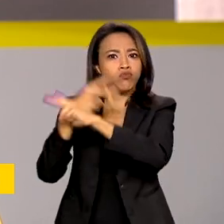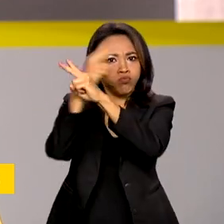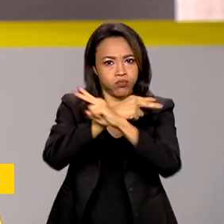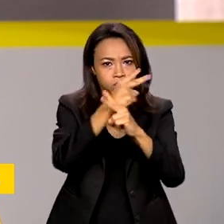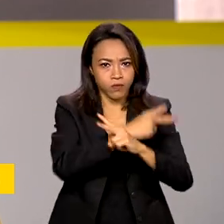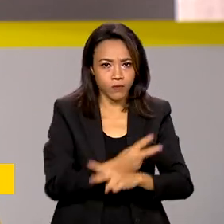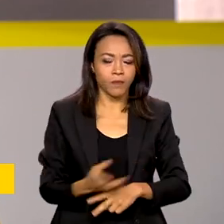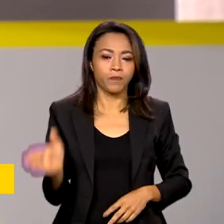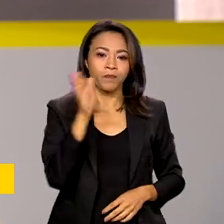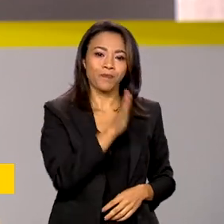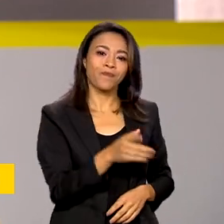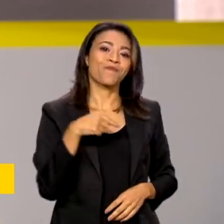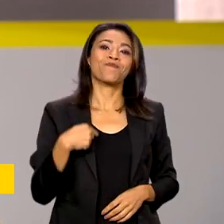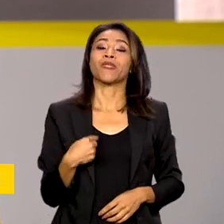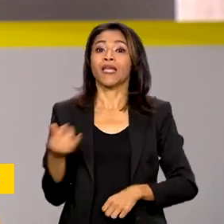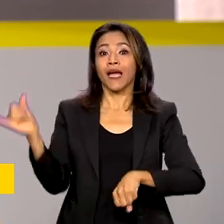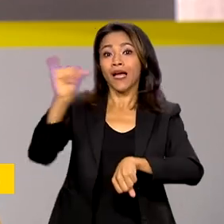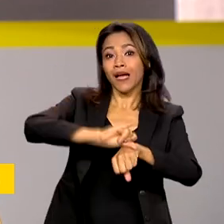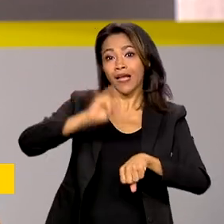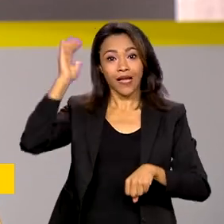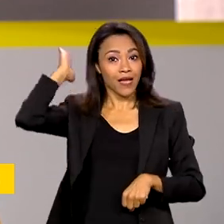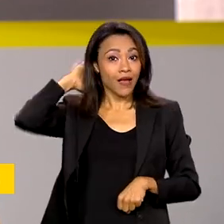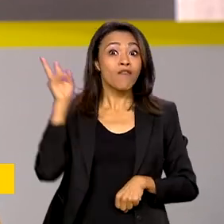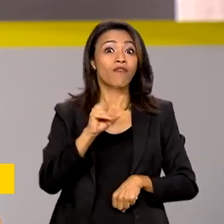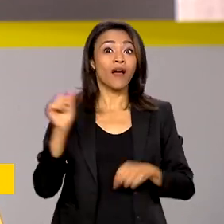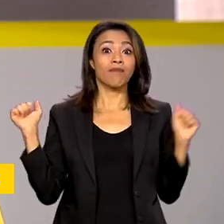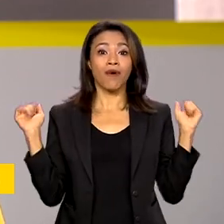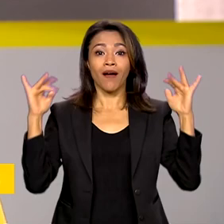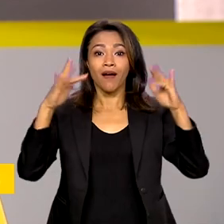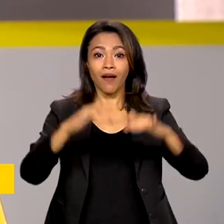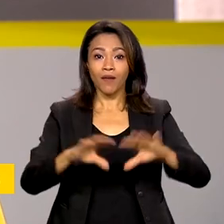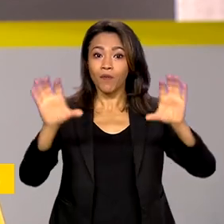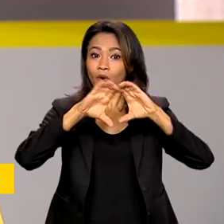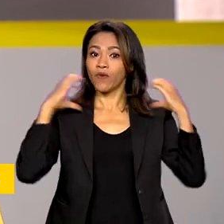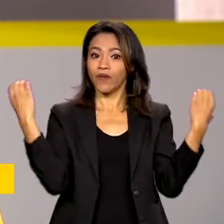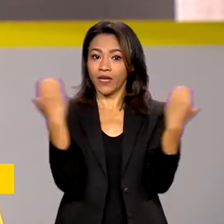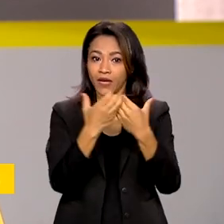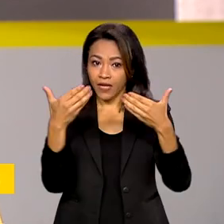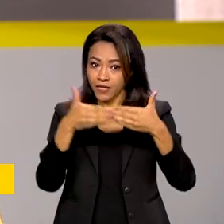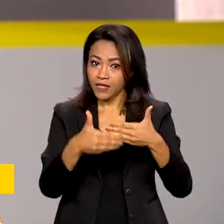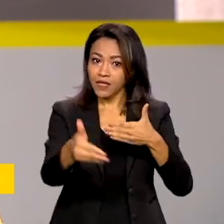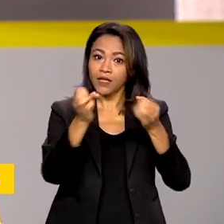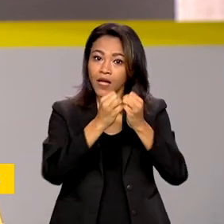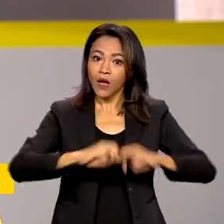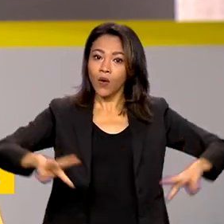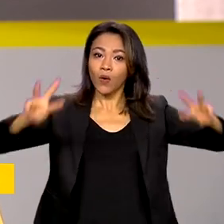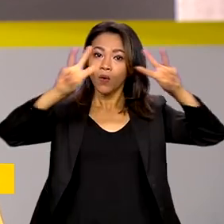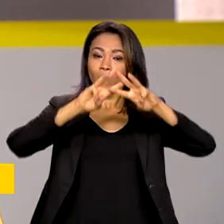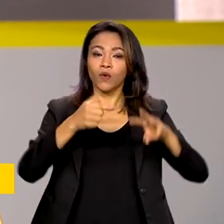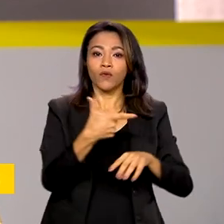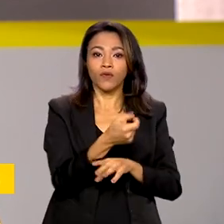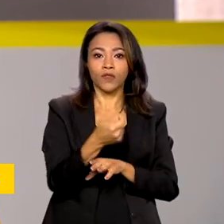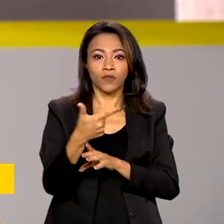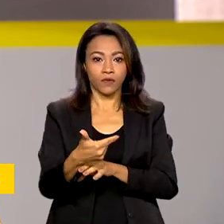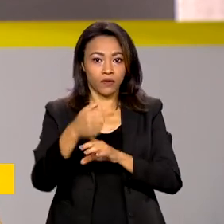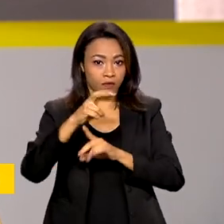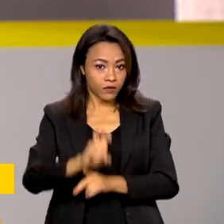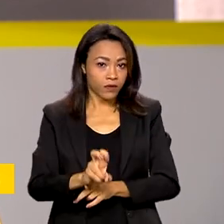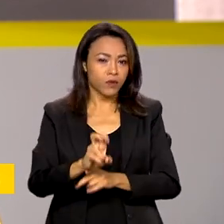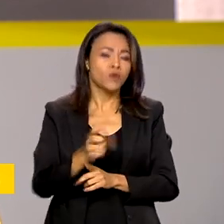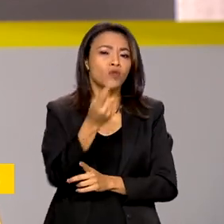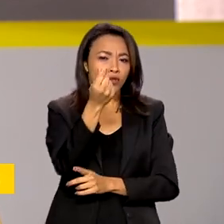Belém vai sediar a conferência da ONU sobre mudanças climáticas em 2025, com investimentos de pelo